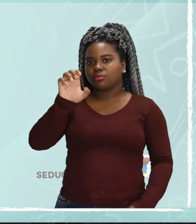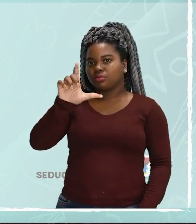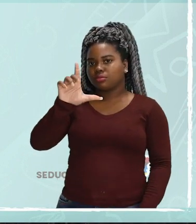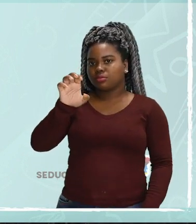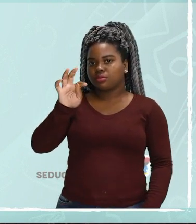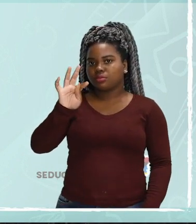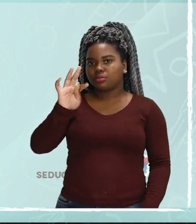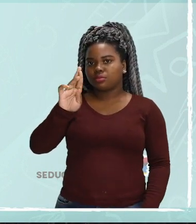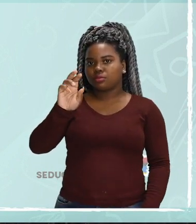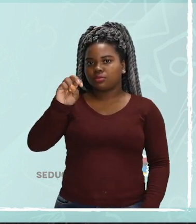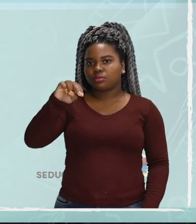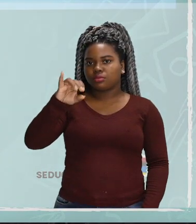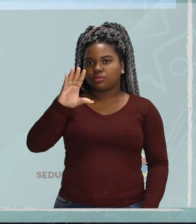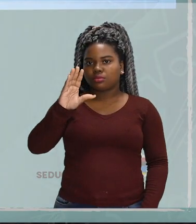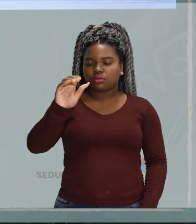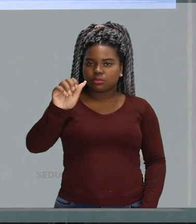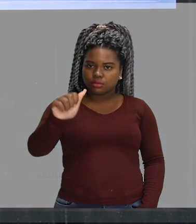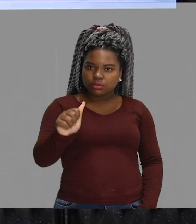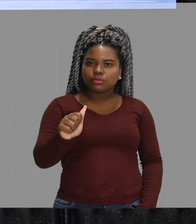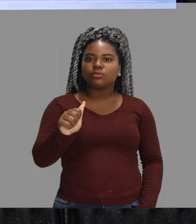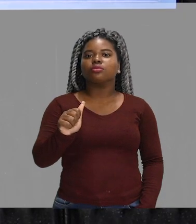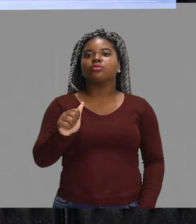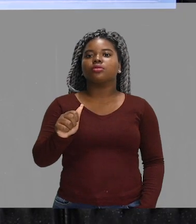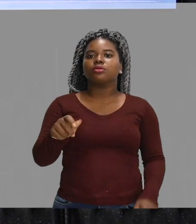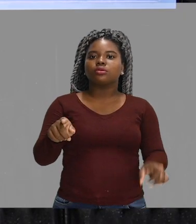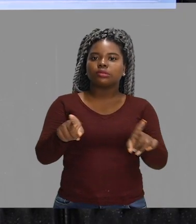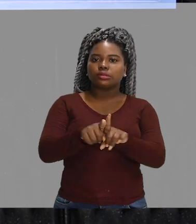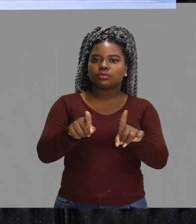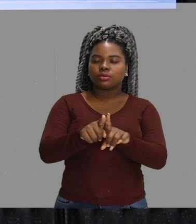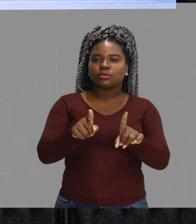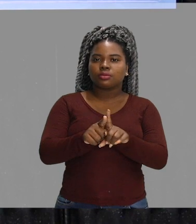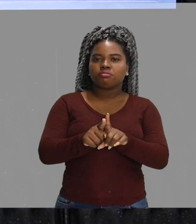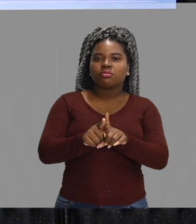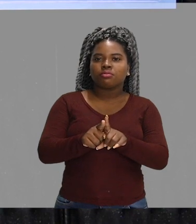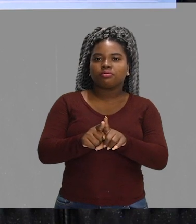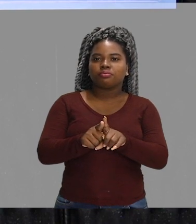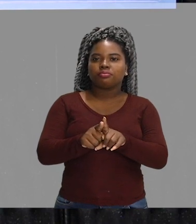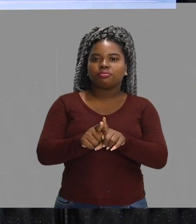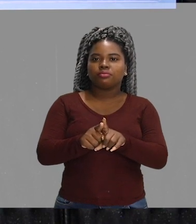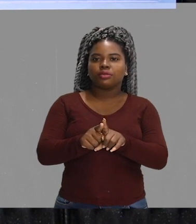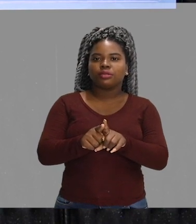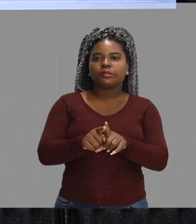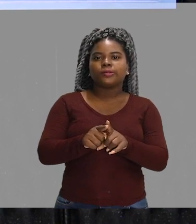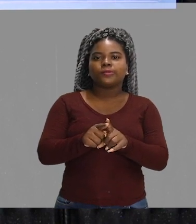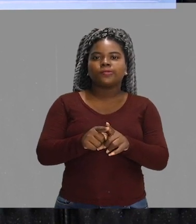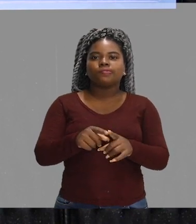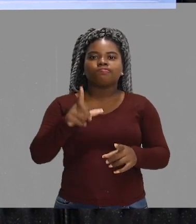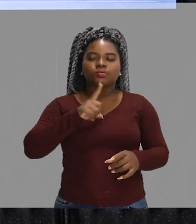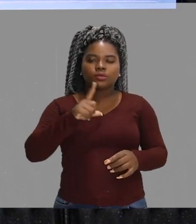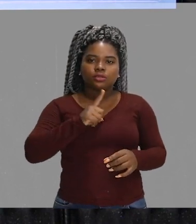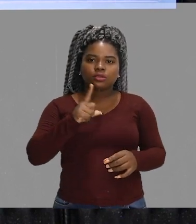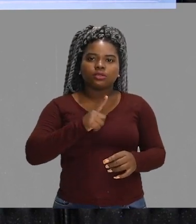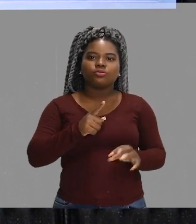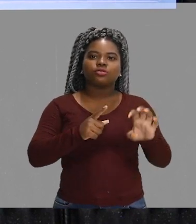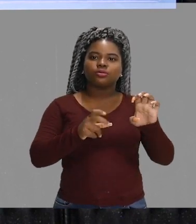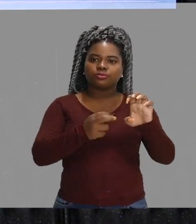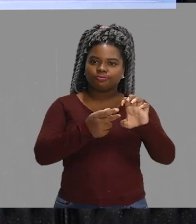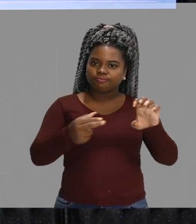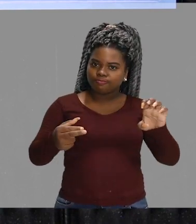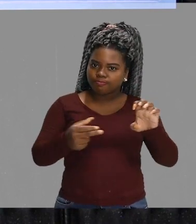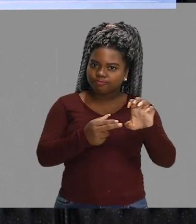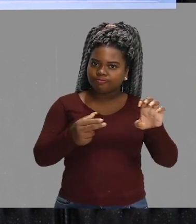essa ligação da distribuição eletrônica com a localização do elemento na tabela periódica. Vamos falar um